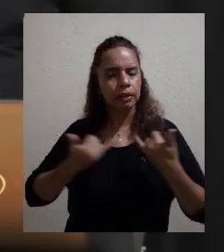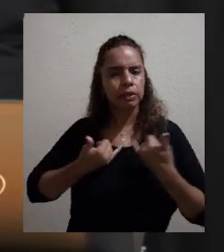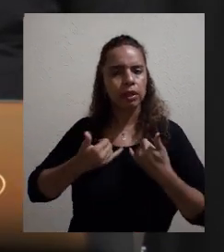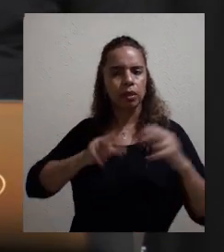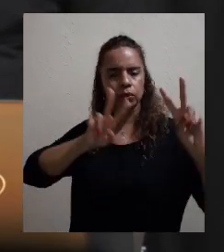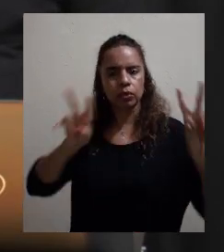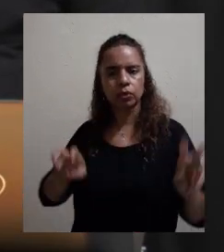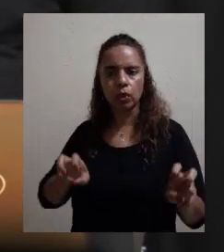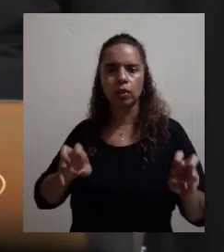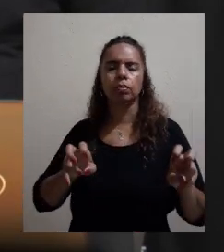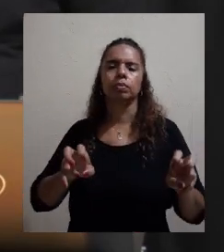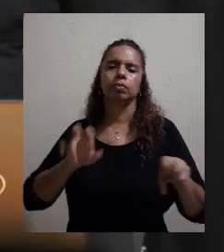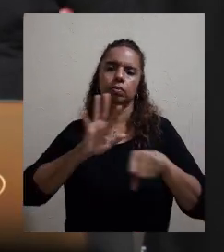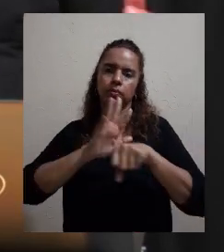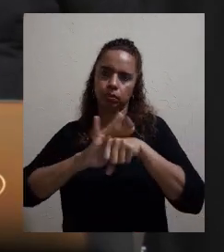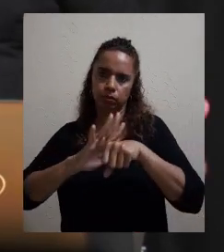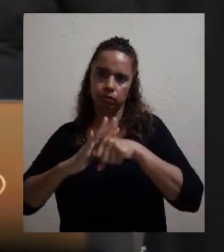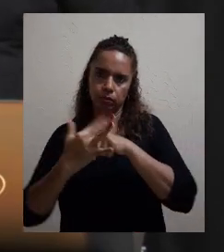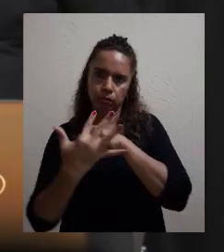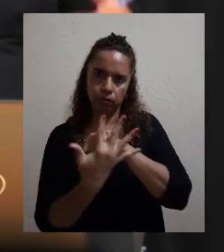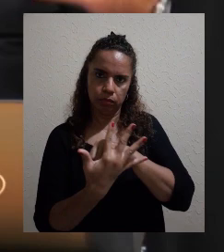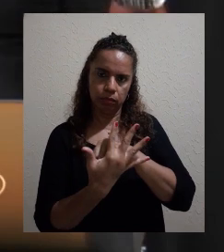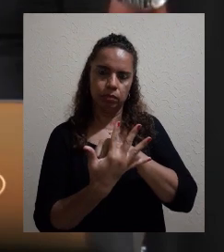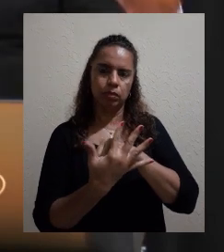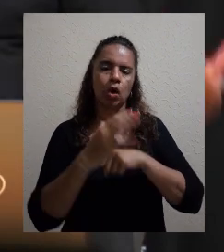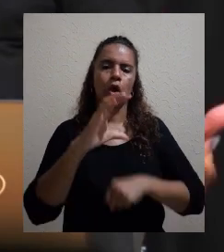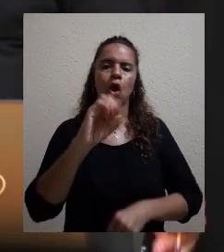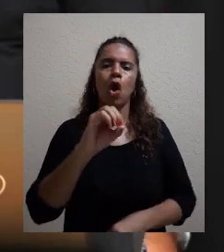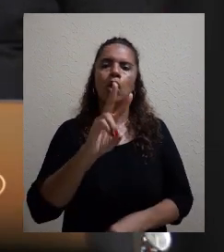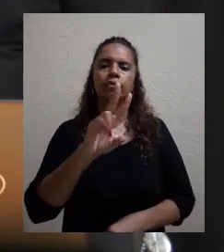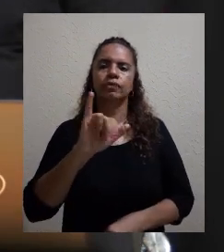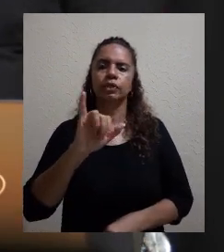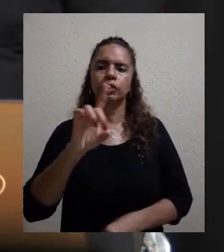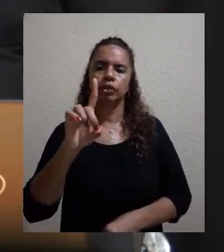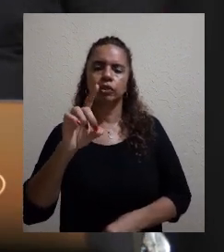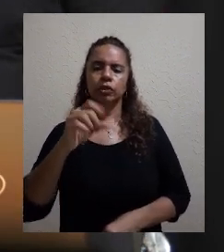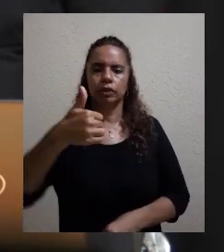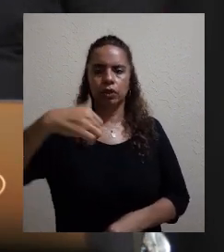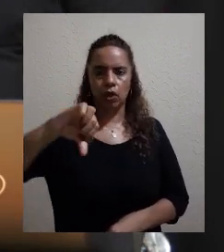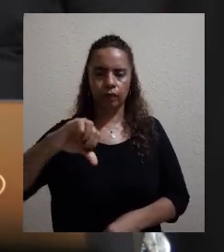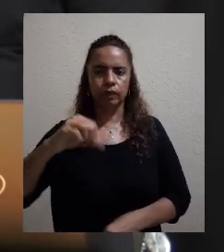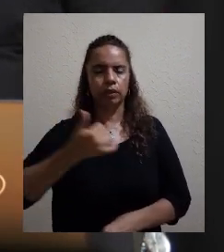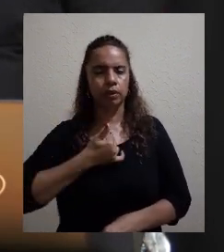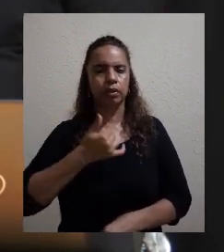cidadão, que qualquer informação sobre a